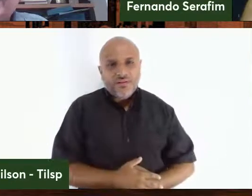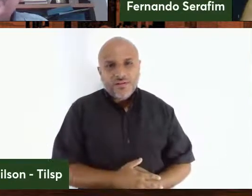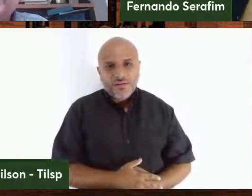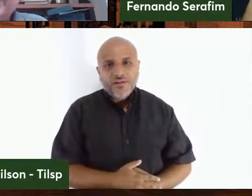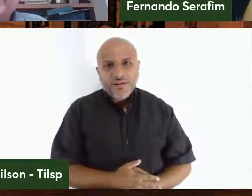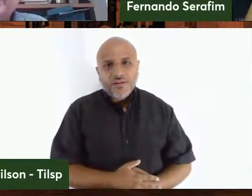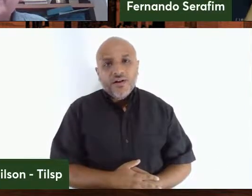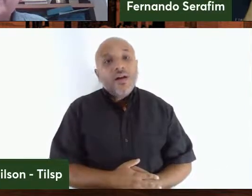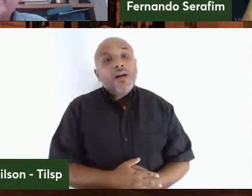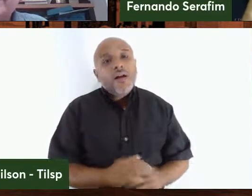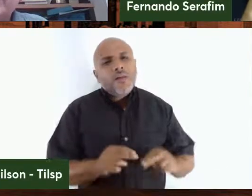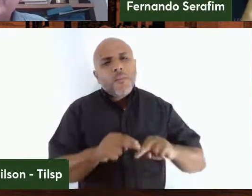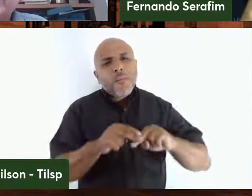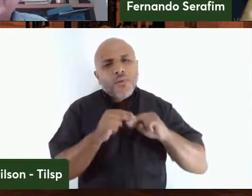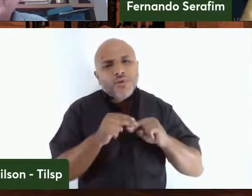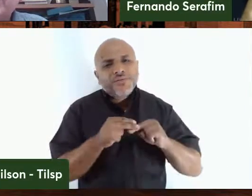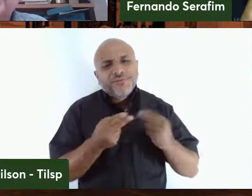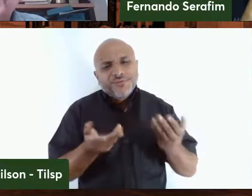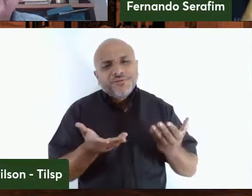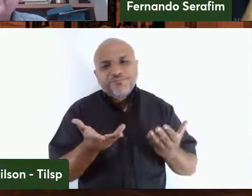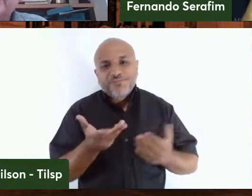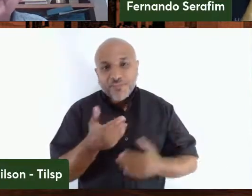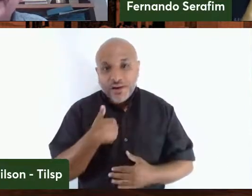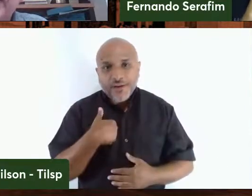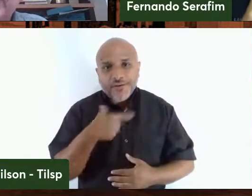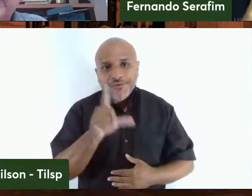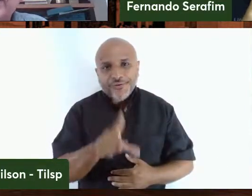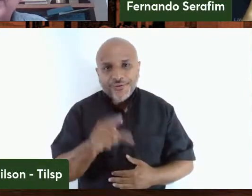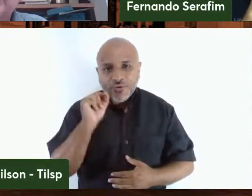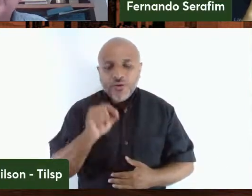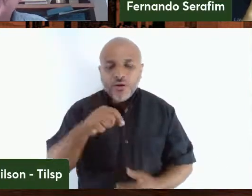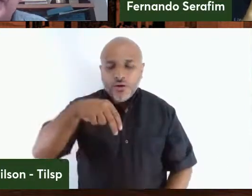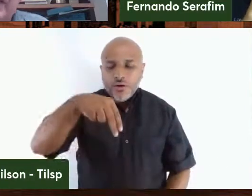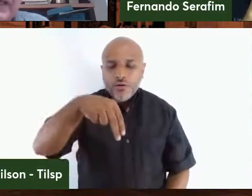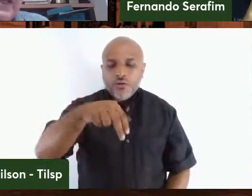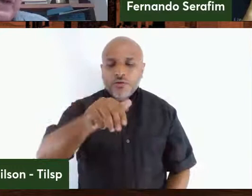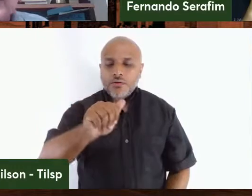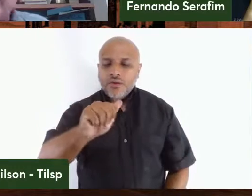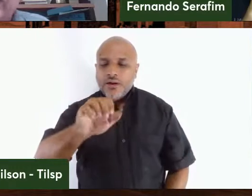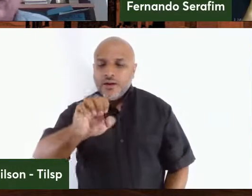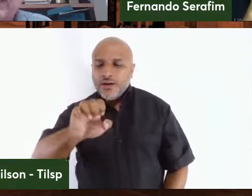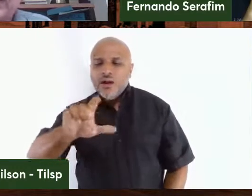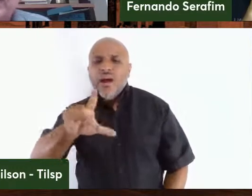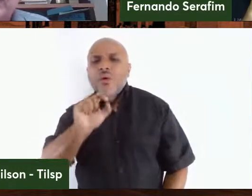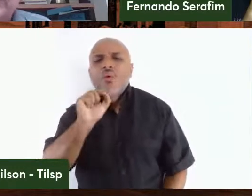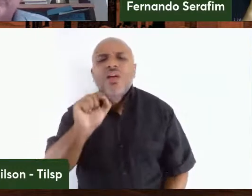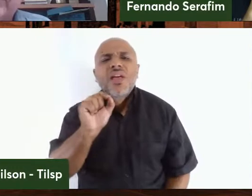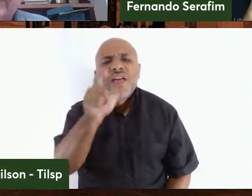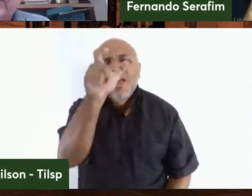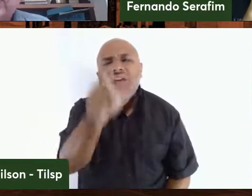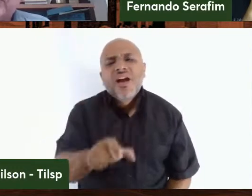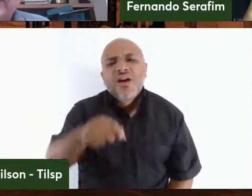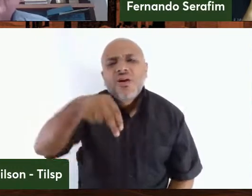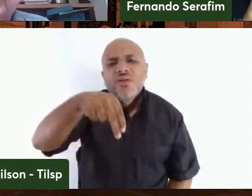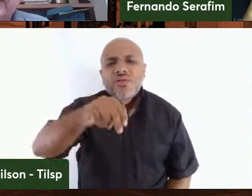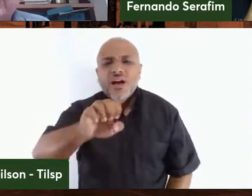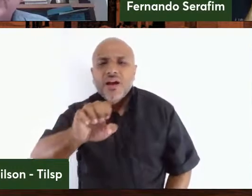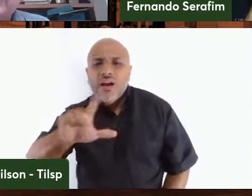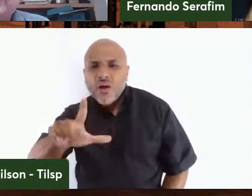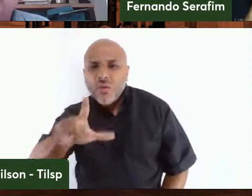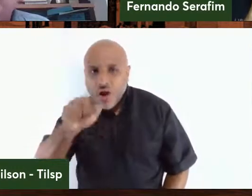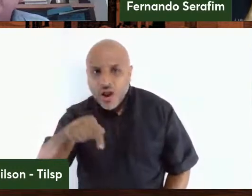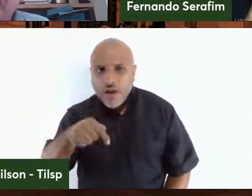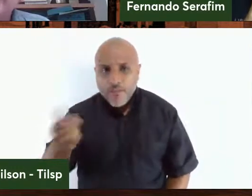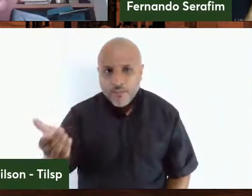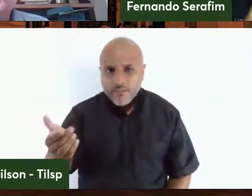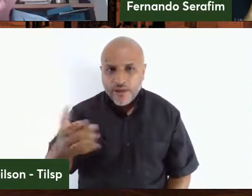E por isso que eu optei pelo Nael, porque quem é o Nael? É um filho natural